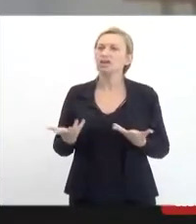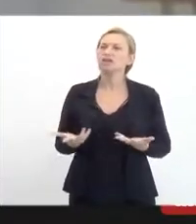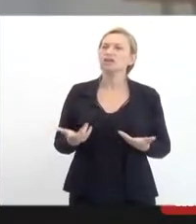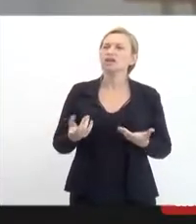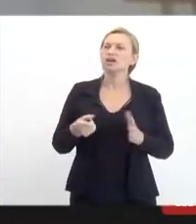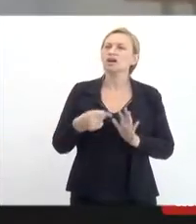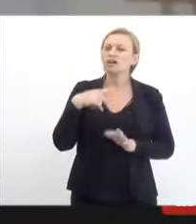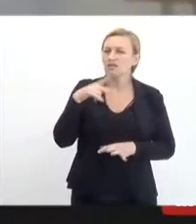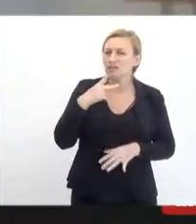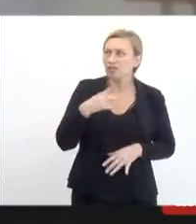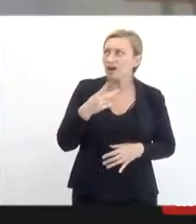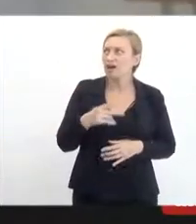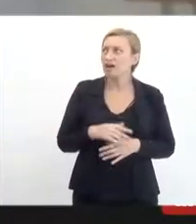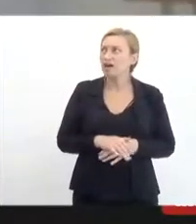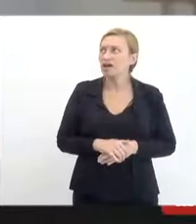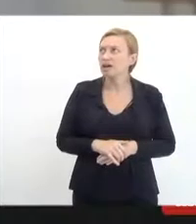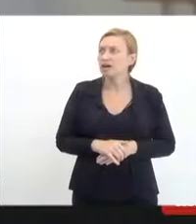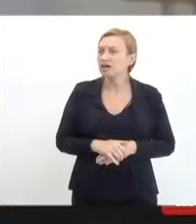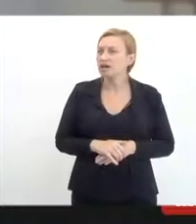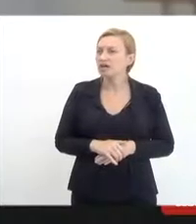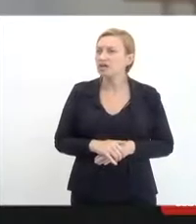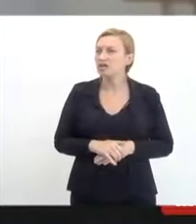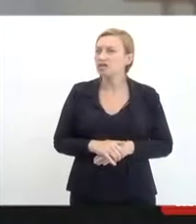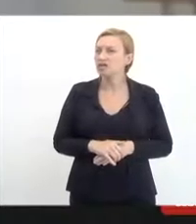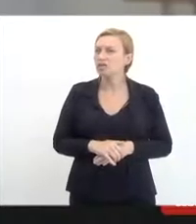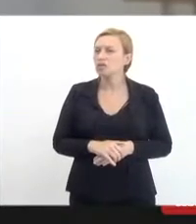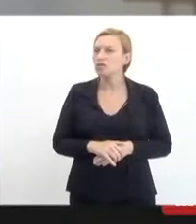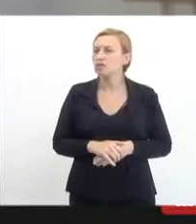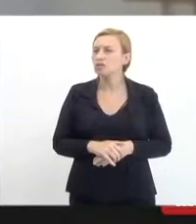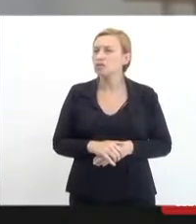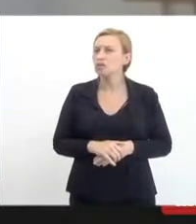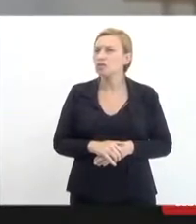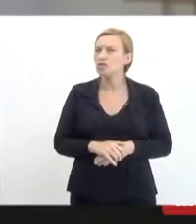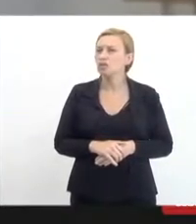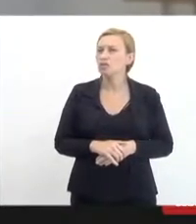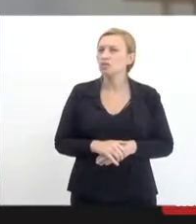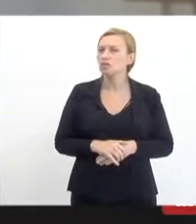diz respeito àqueles bens que são